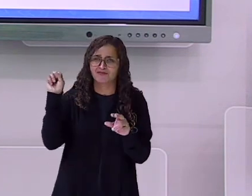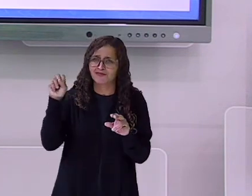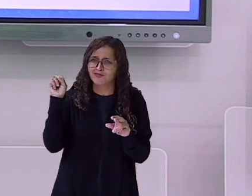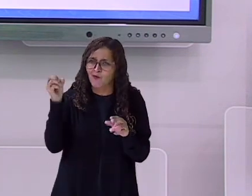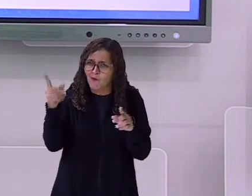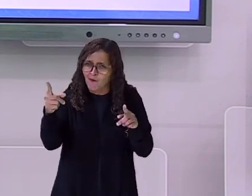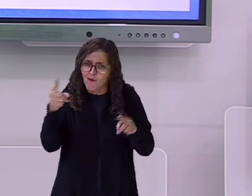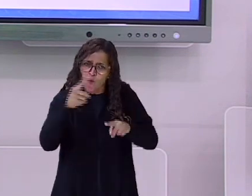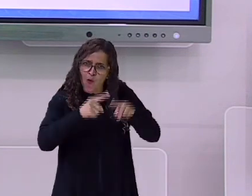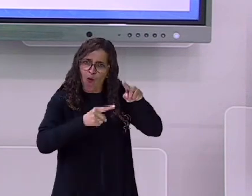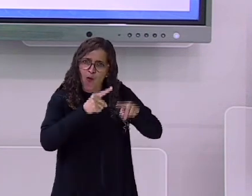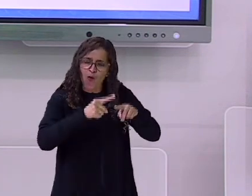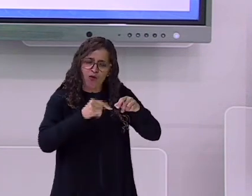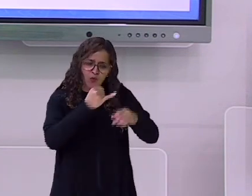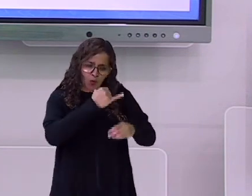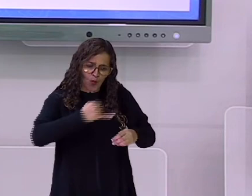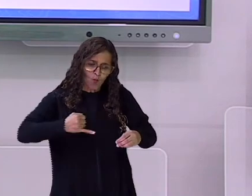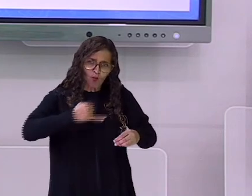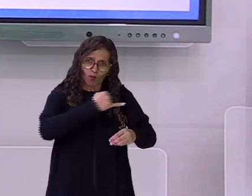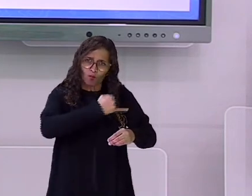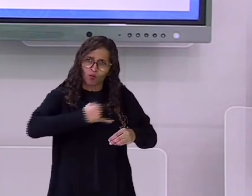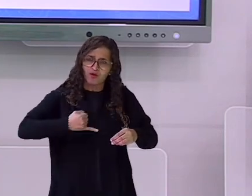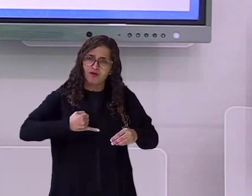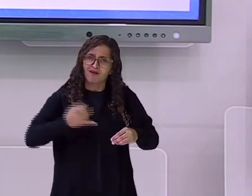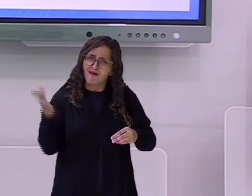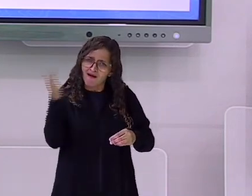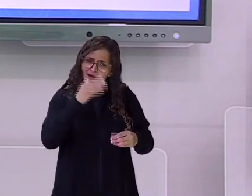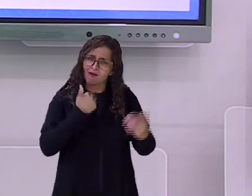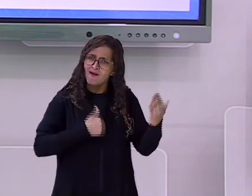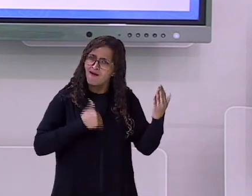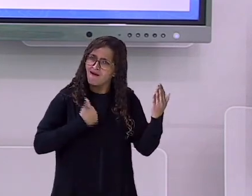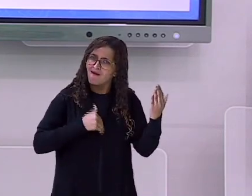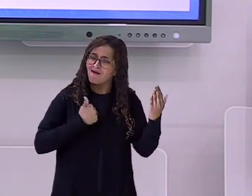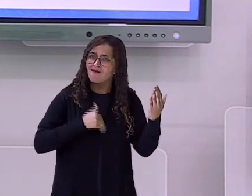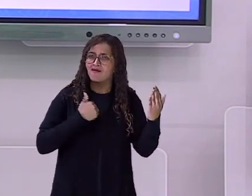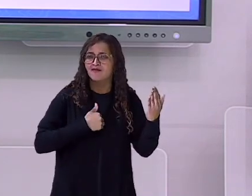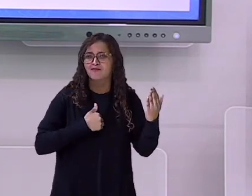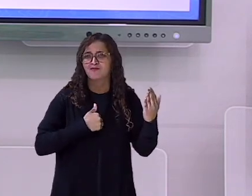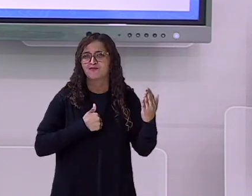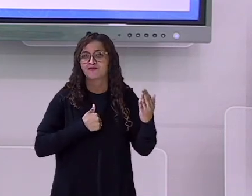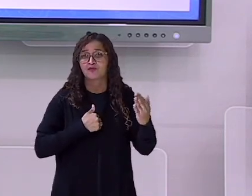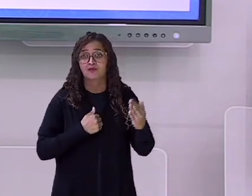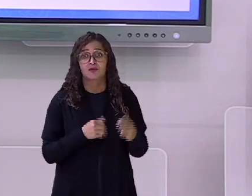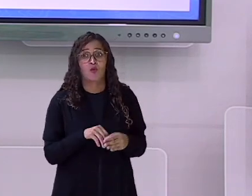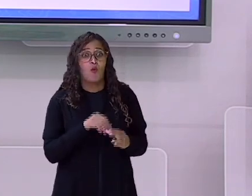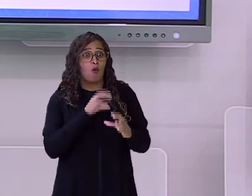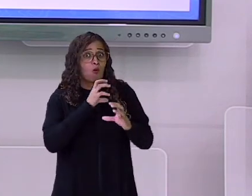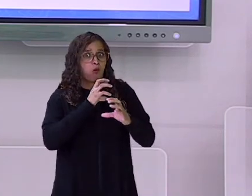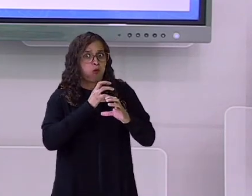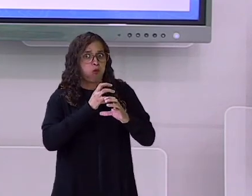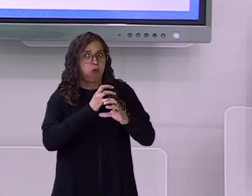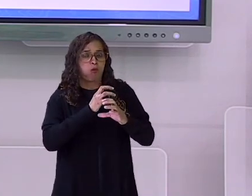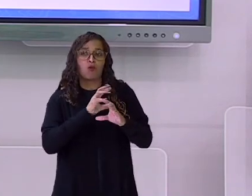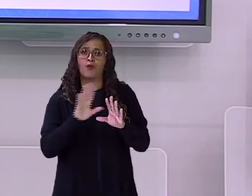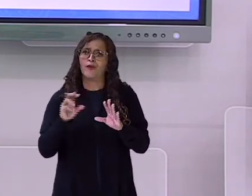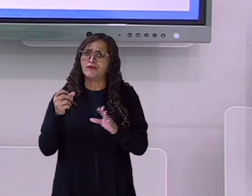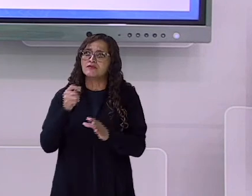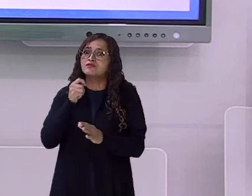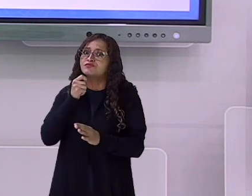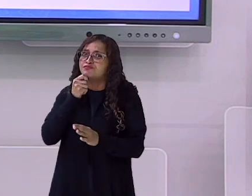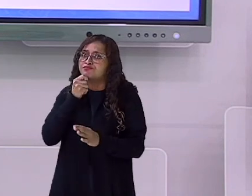sábado, qualquer um da família dos instrumentos de corda, vamos tocar. Se você tem algum dos de sopro, nem que seja um apito,